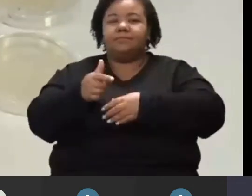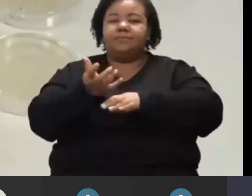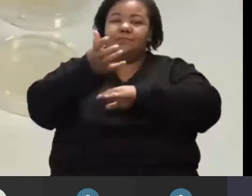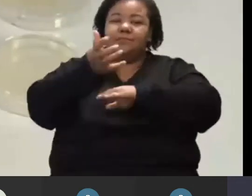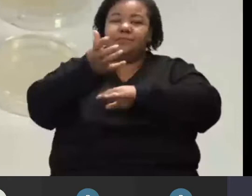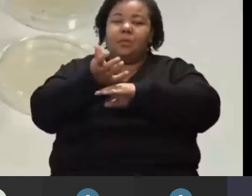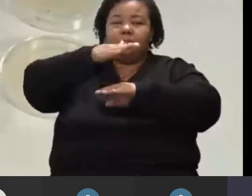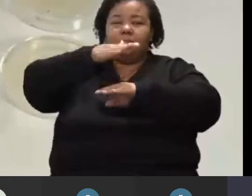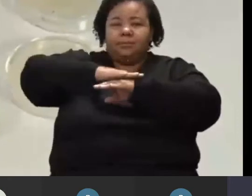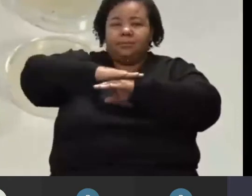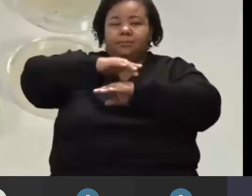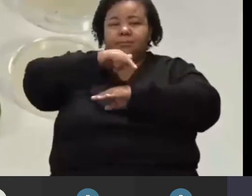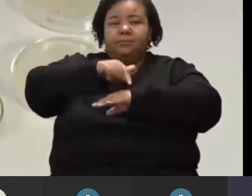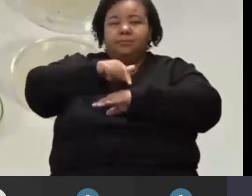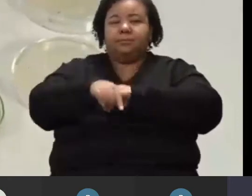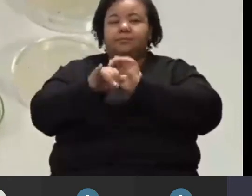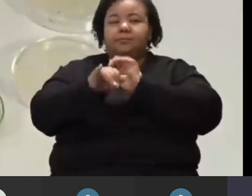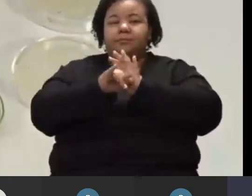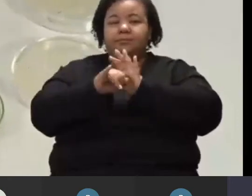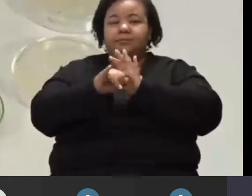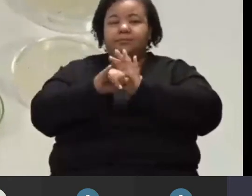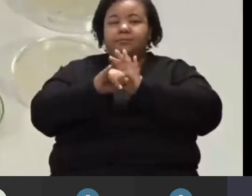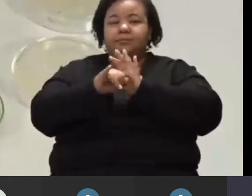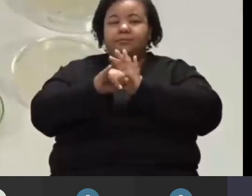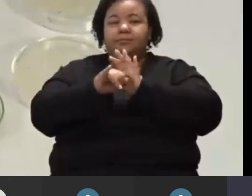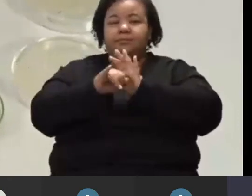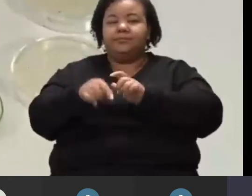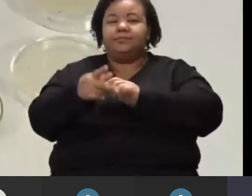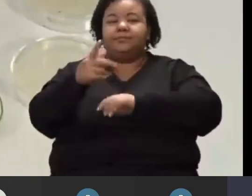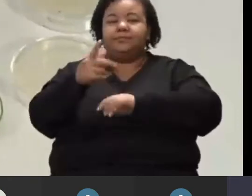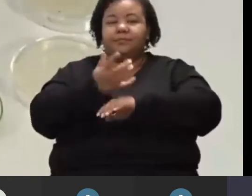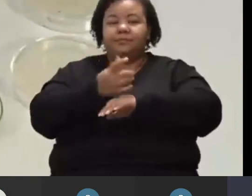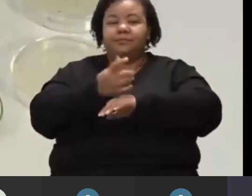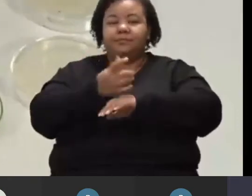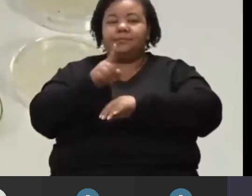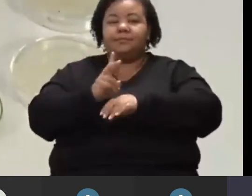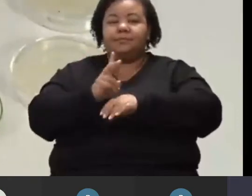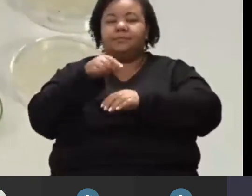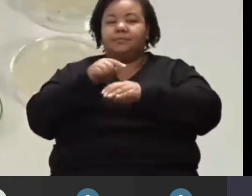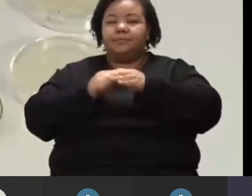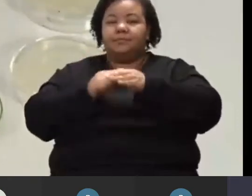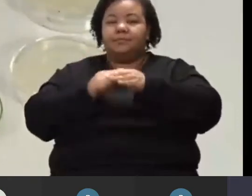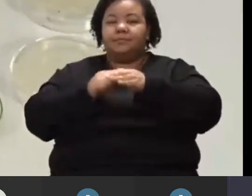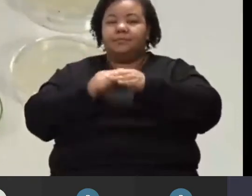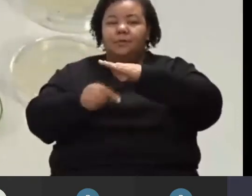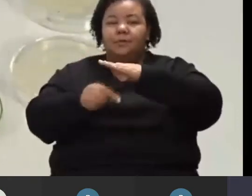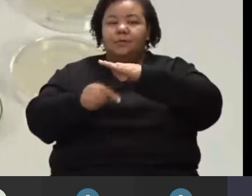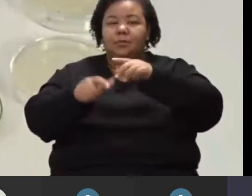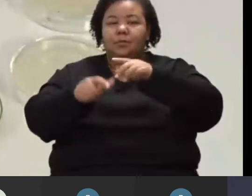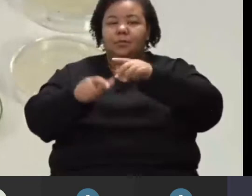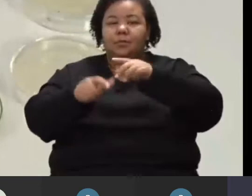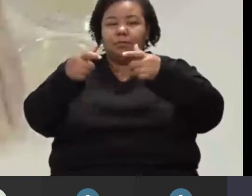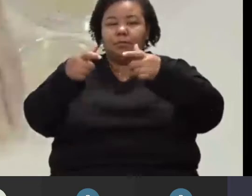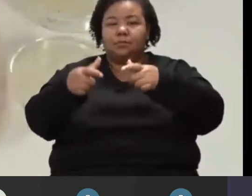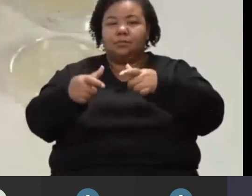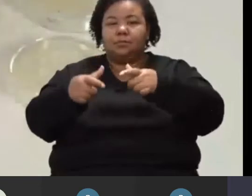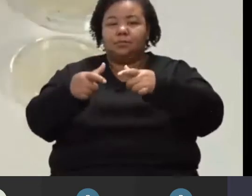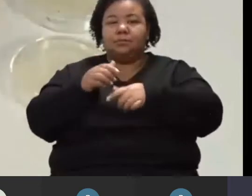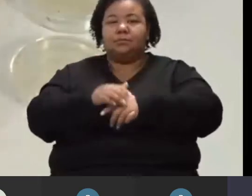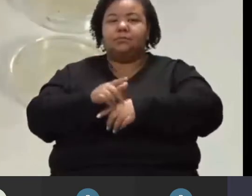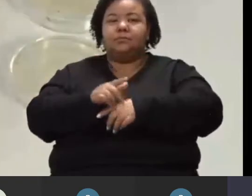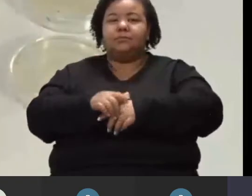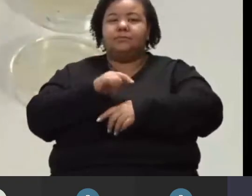placa para cima e a identificação também do seu material é sempre no fundo da placa. O fundo